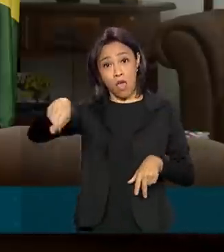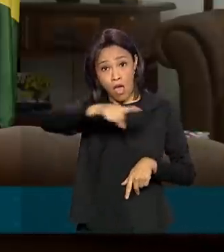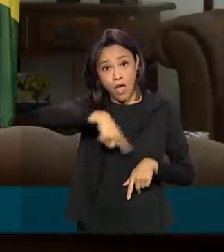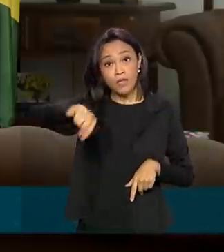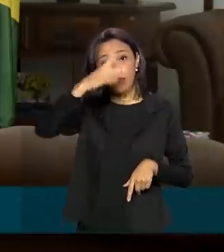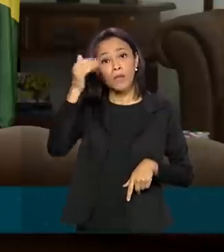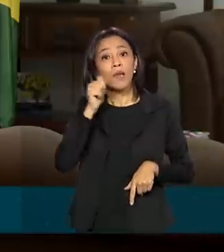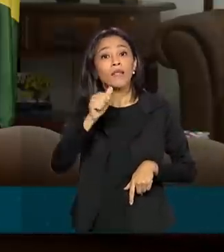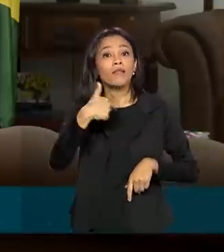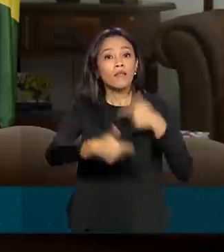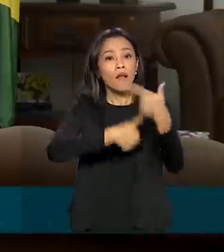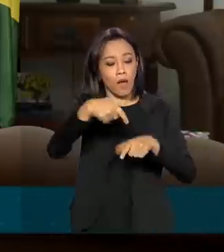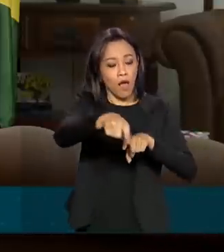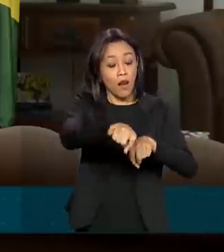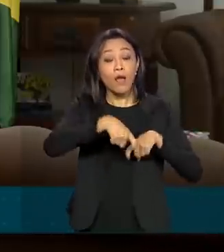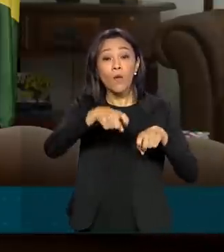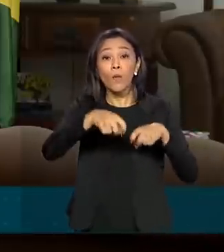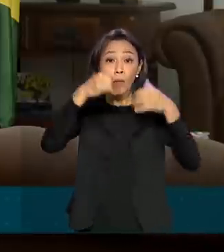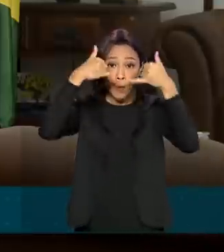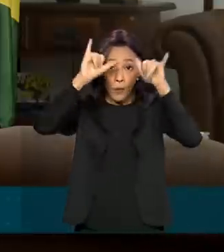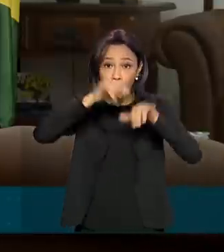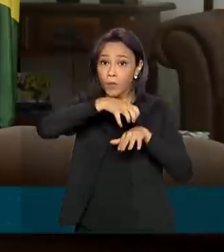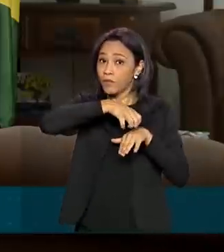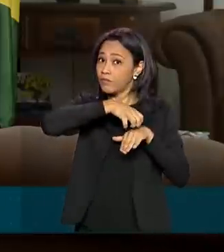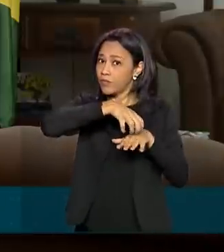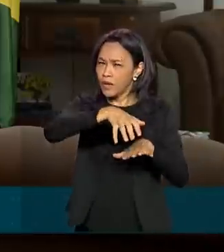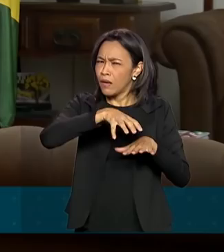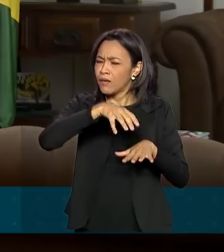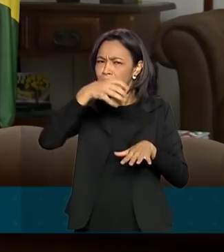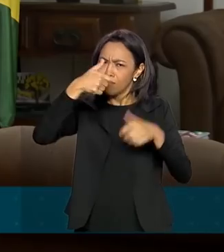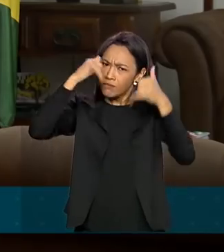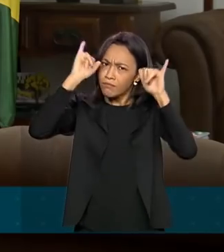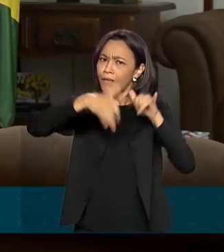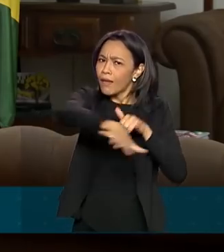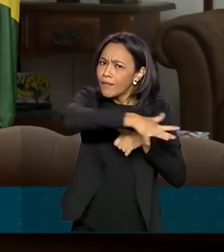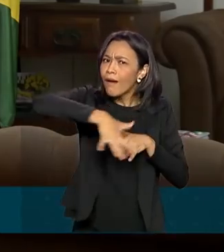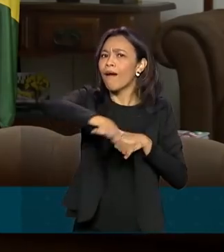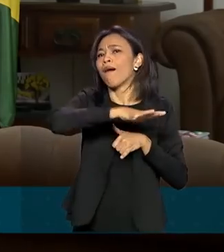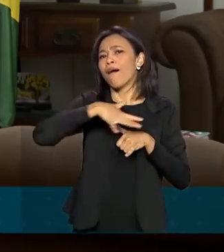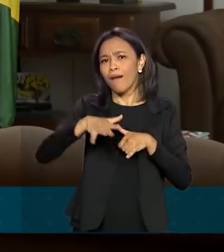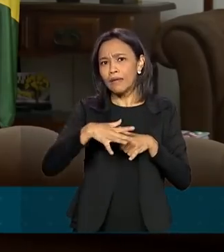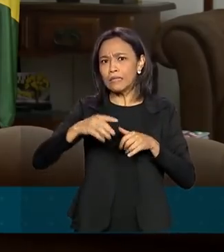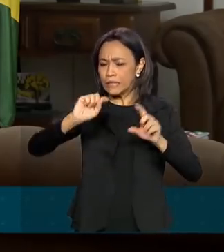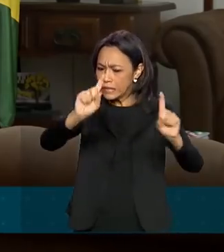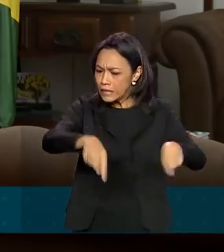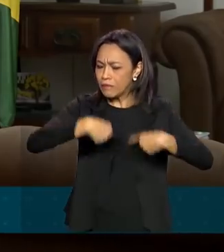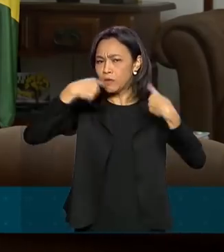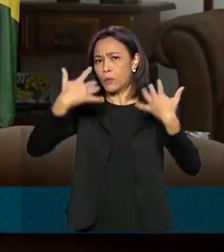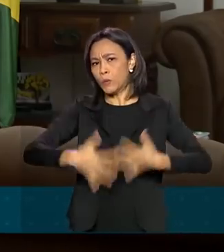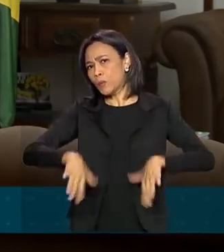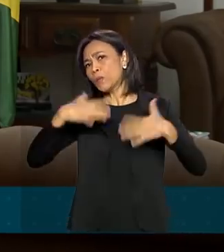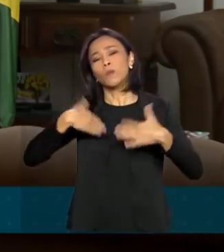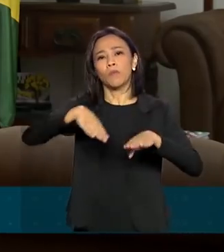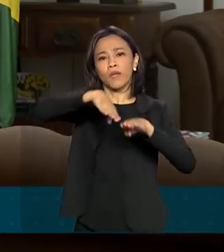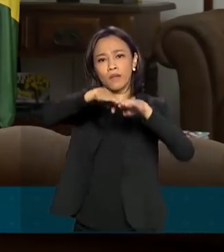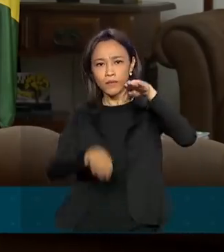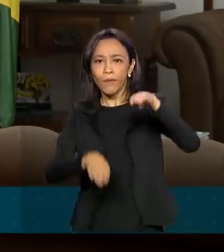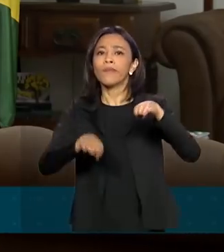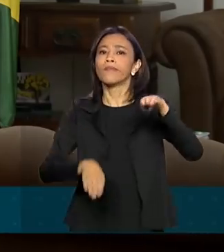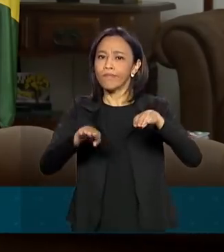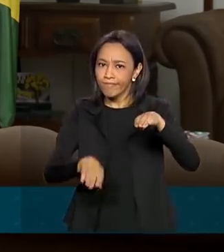agropecuária para sustentar as suas famílias. Mulheres que desafiam aí todas essas desigualdades